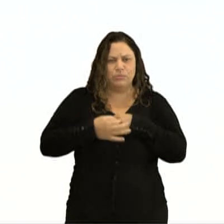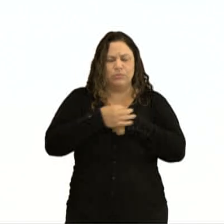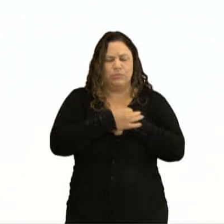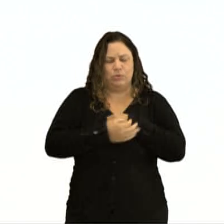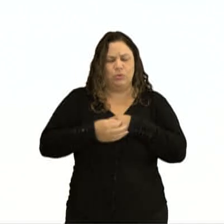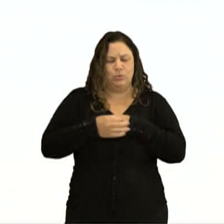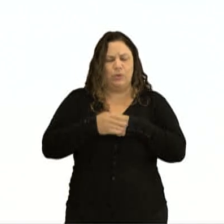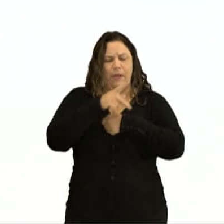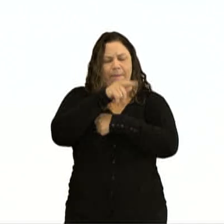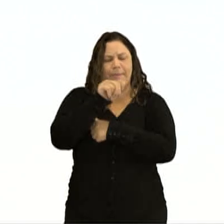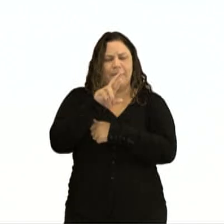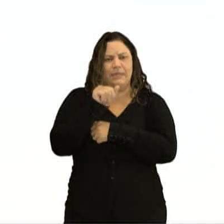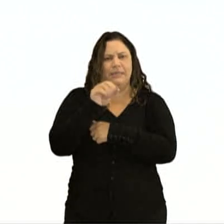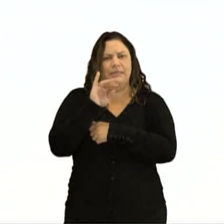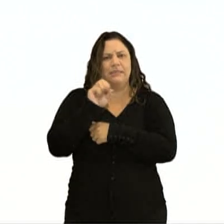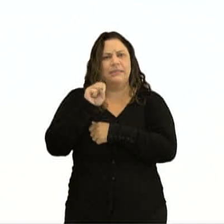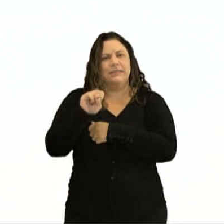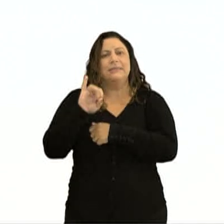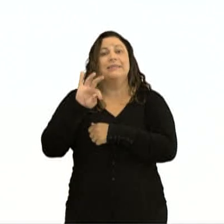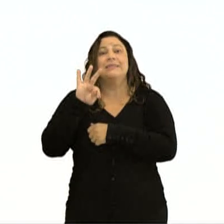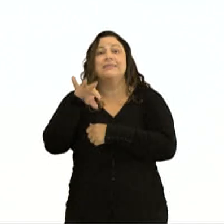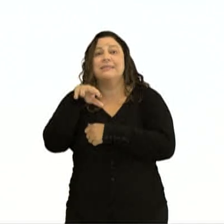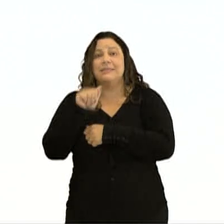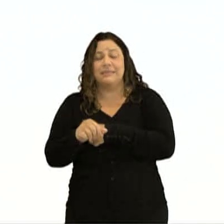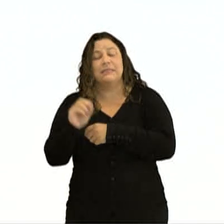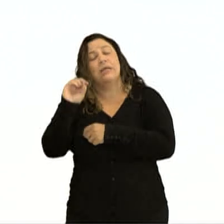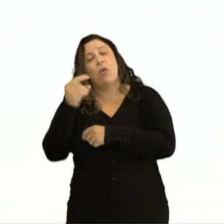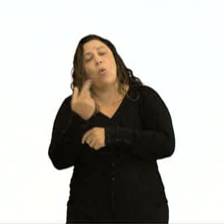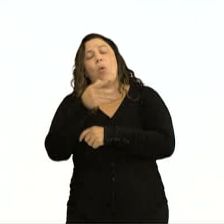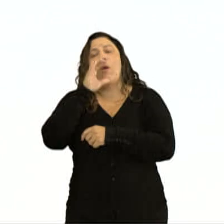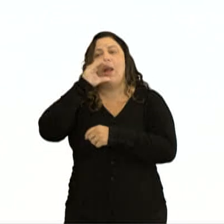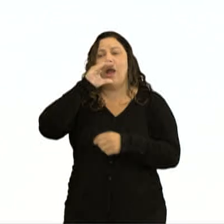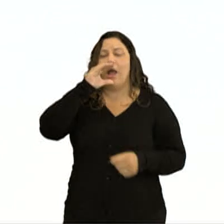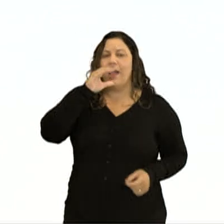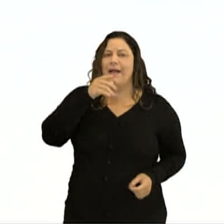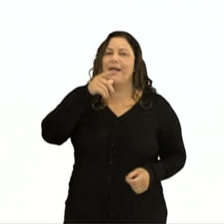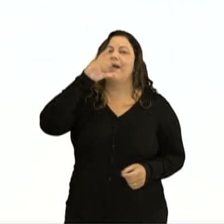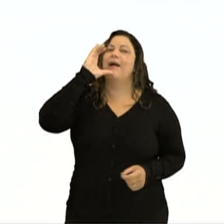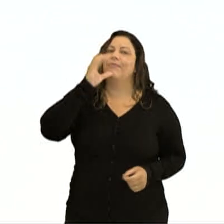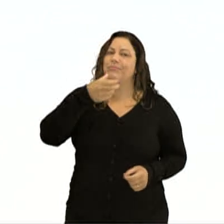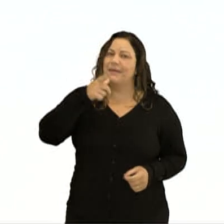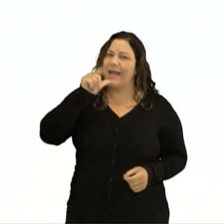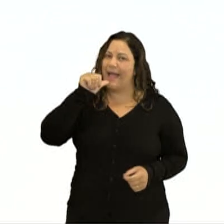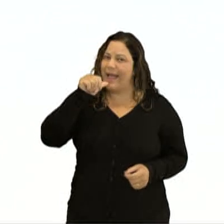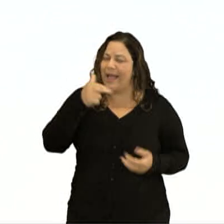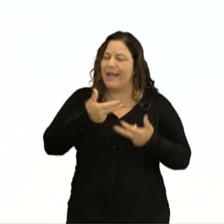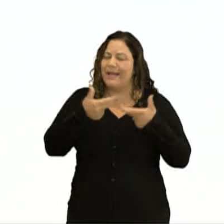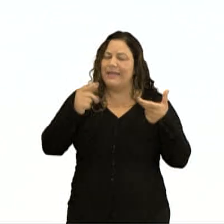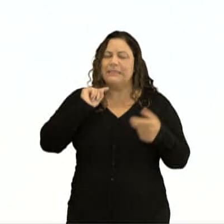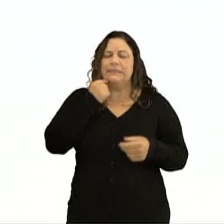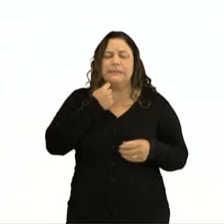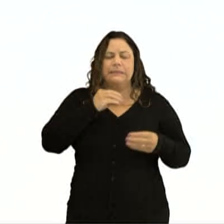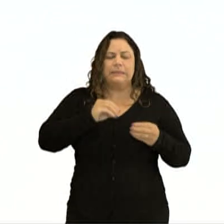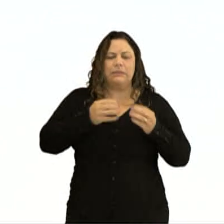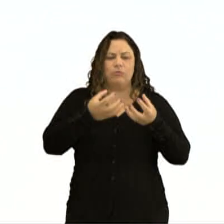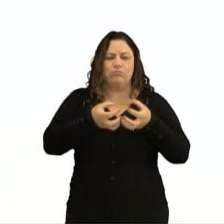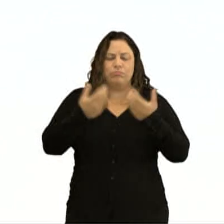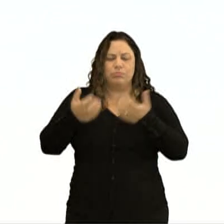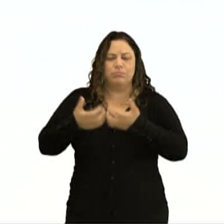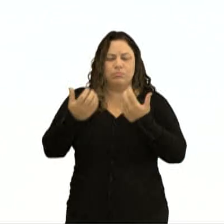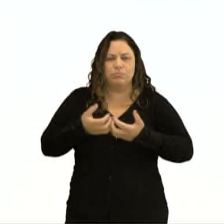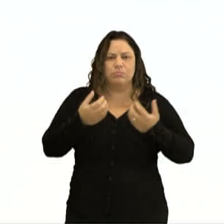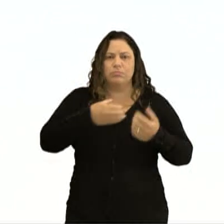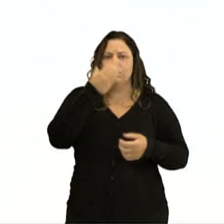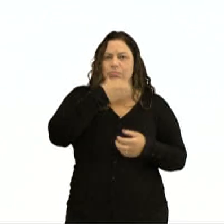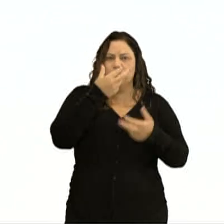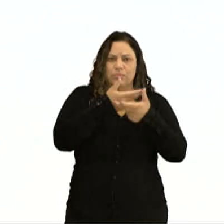Toxoplasma gondii que a prof falou, ou pelo consumo da água contaminada, frutas ou verduras que esteja com esse parasita, o